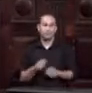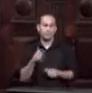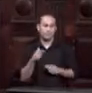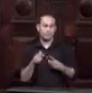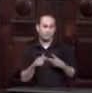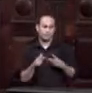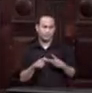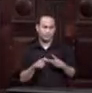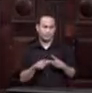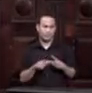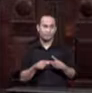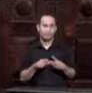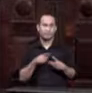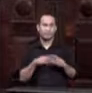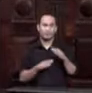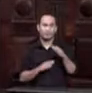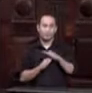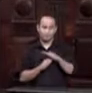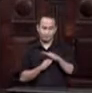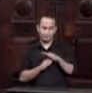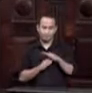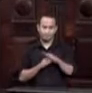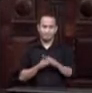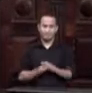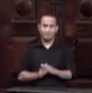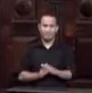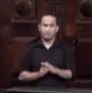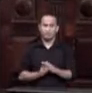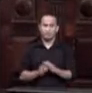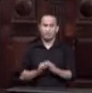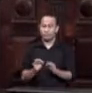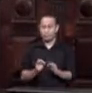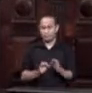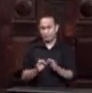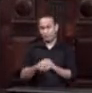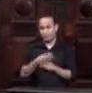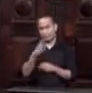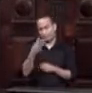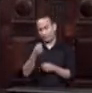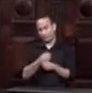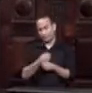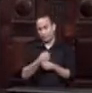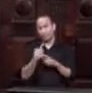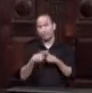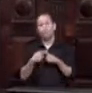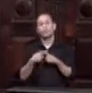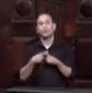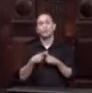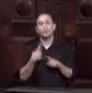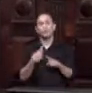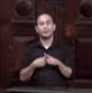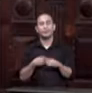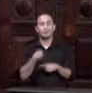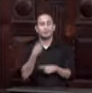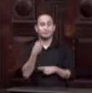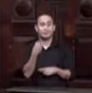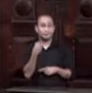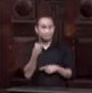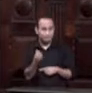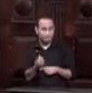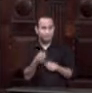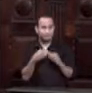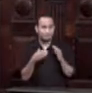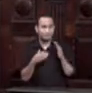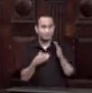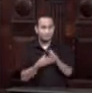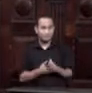para que se limitasse esse projeto a 3 anos. Por quê? Porque ao longo de 6 anos, a economia